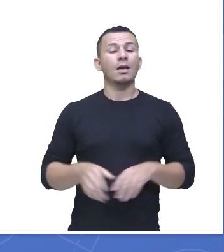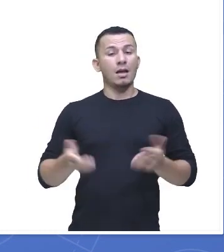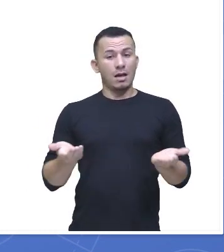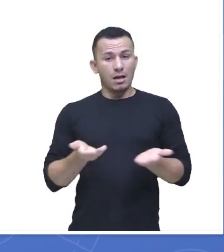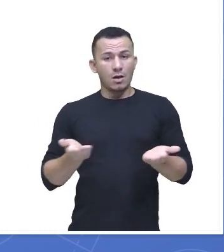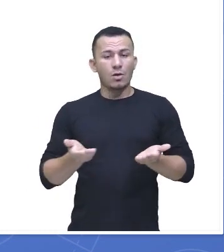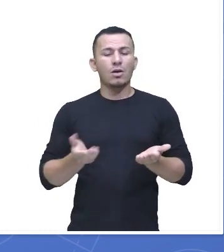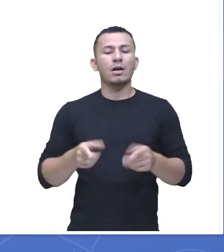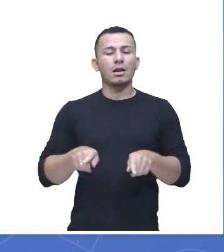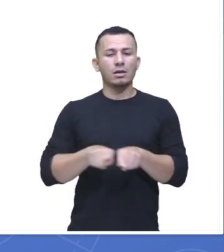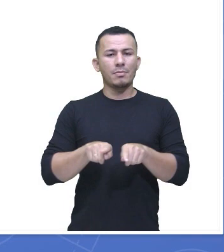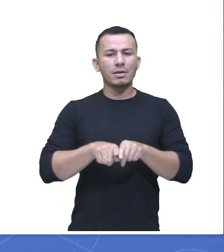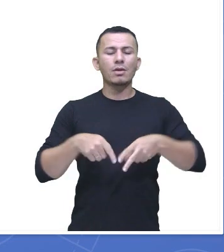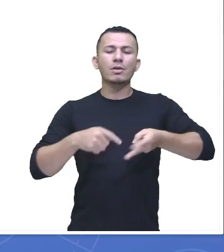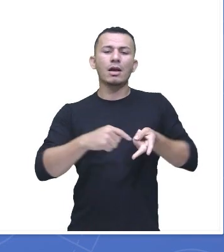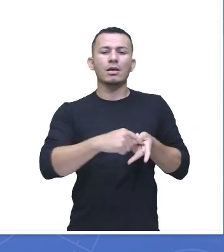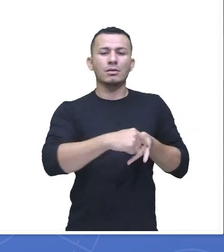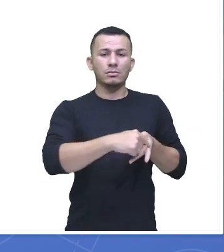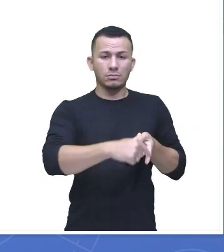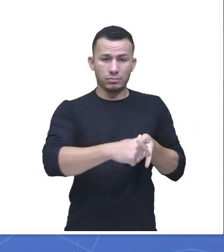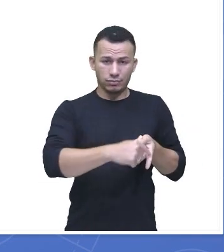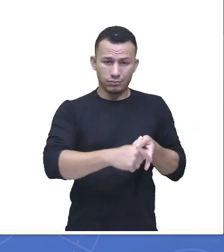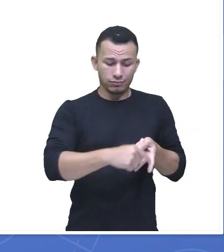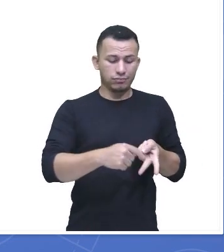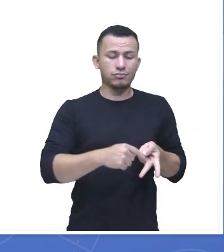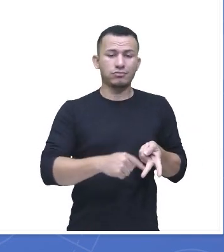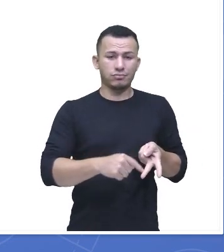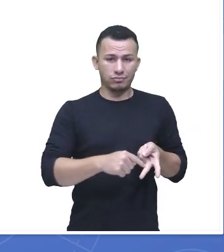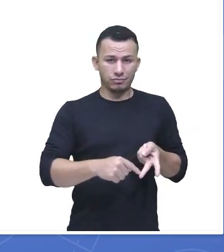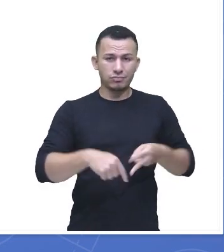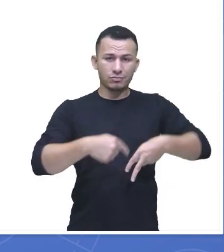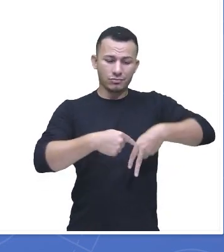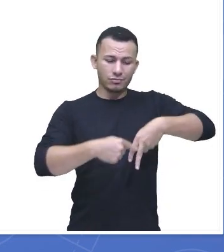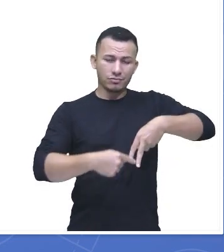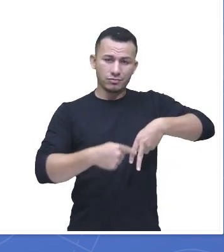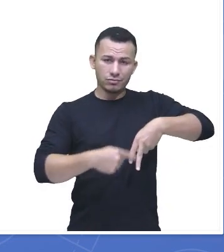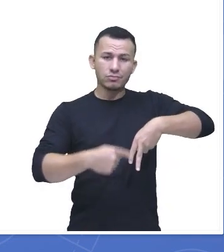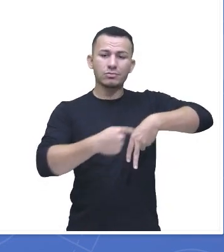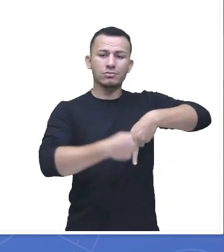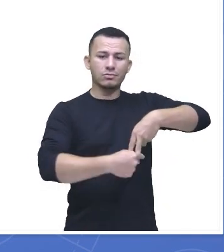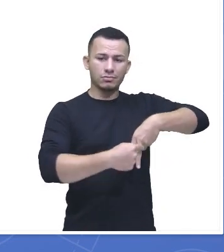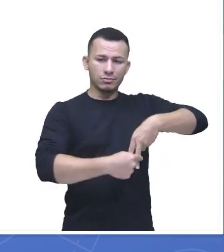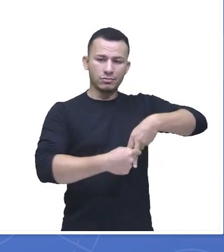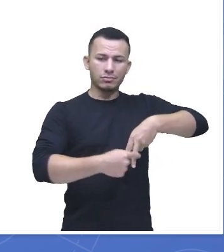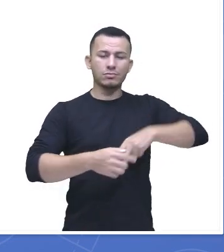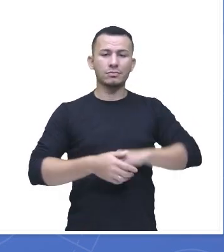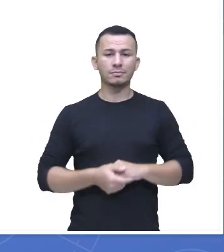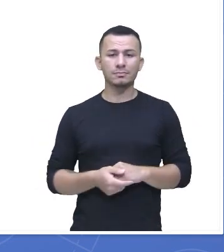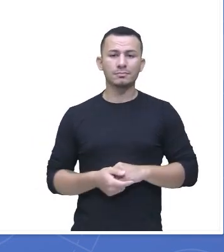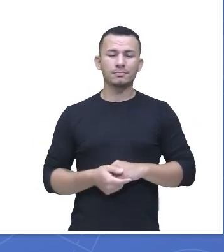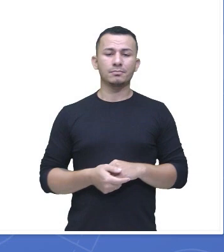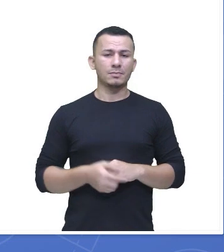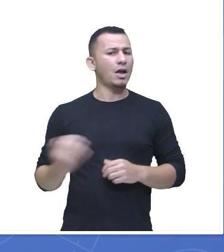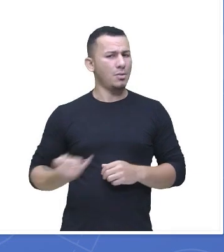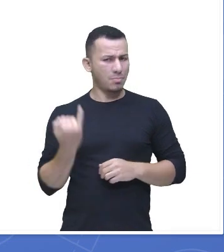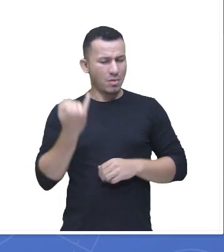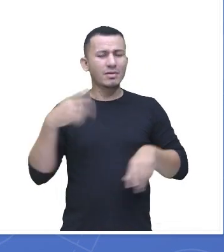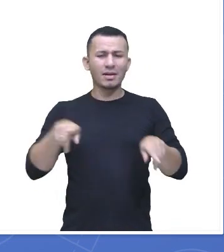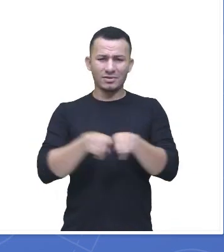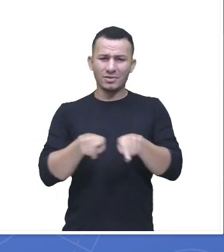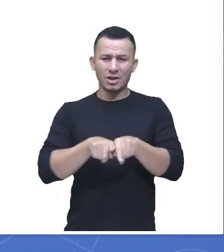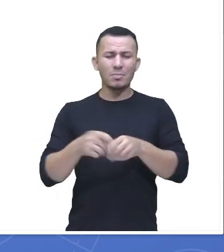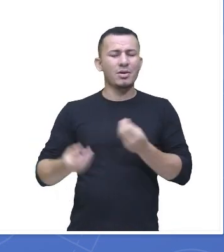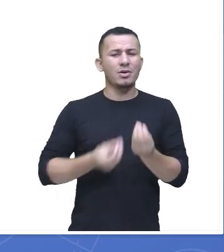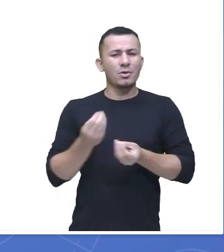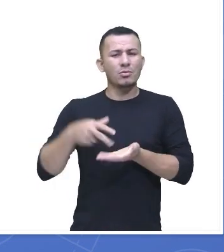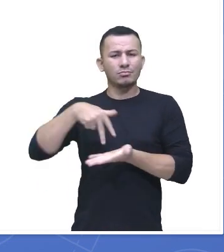membros inferiores, que são os músculos das nossas pernas, tá? Super importante, né? Para manter